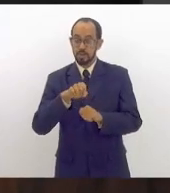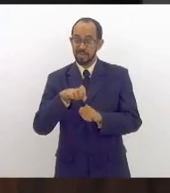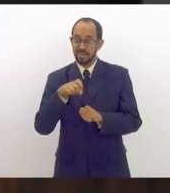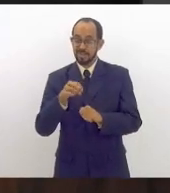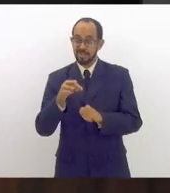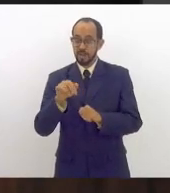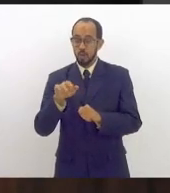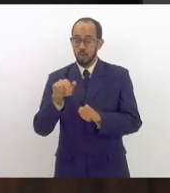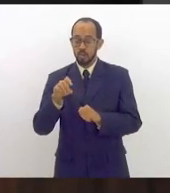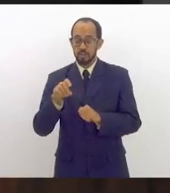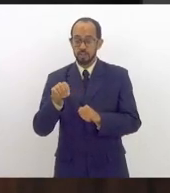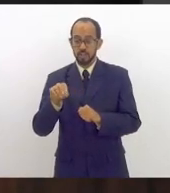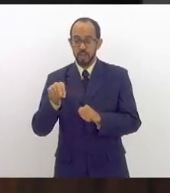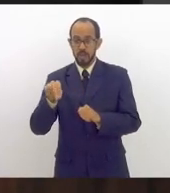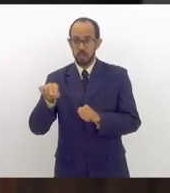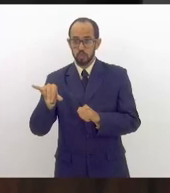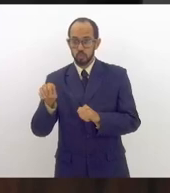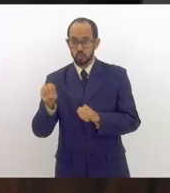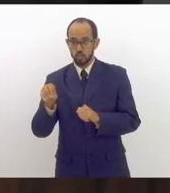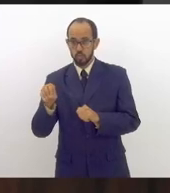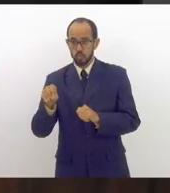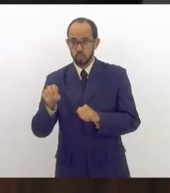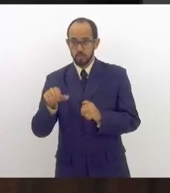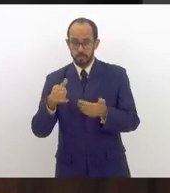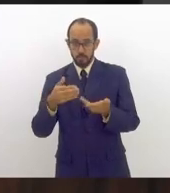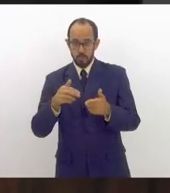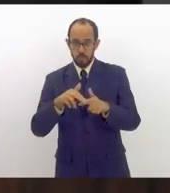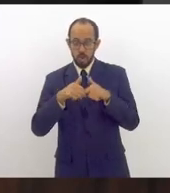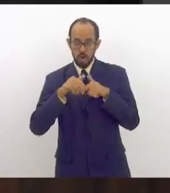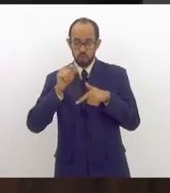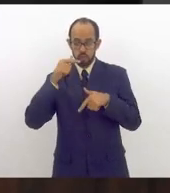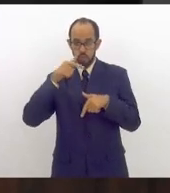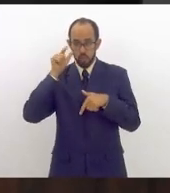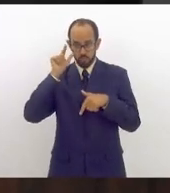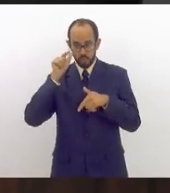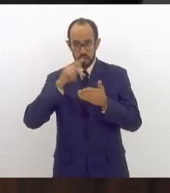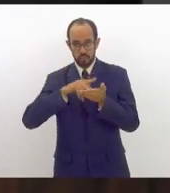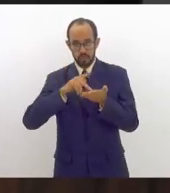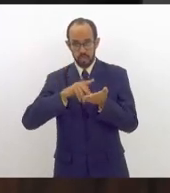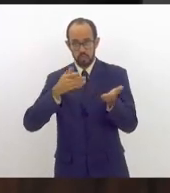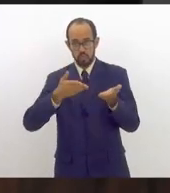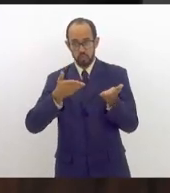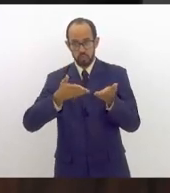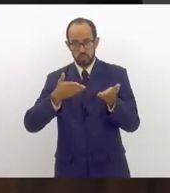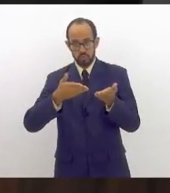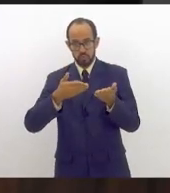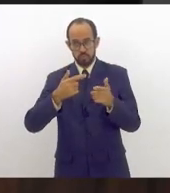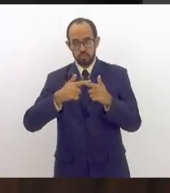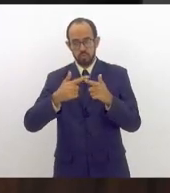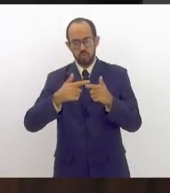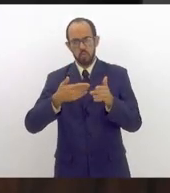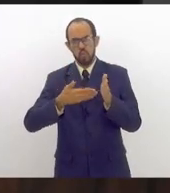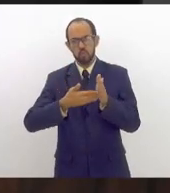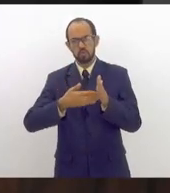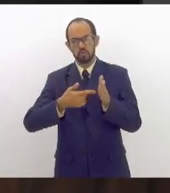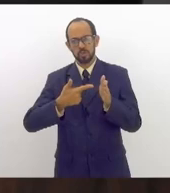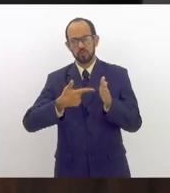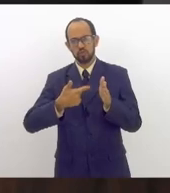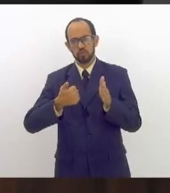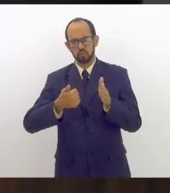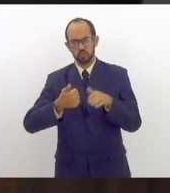ontem, na verdade, com o dia de hoje, que a última data era 20, 21,